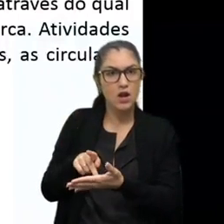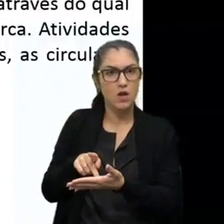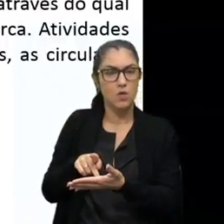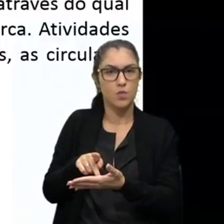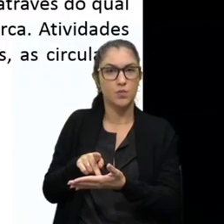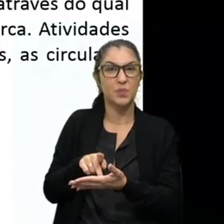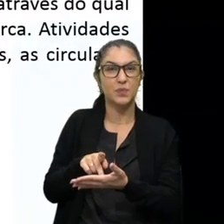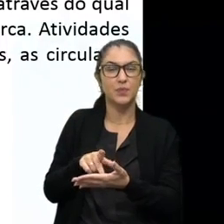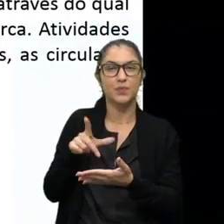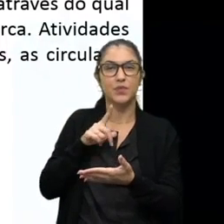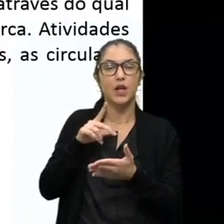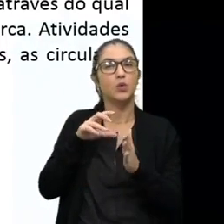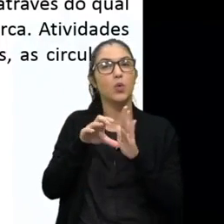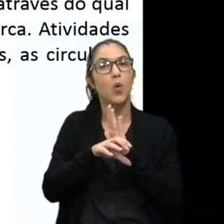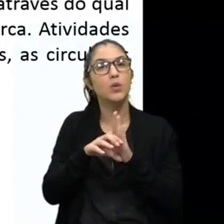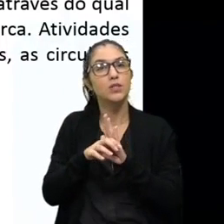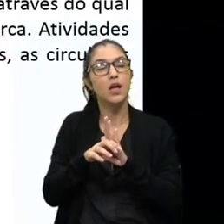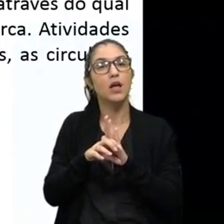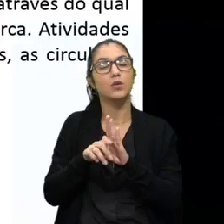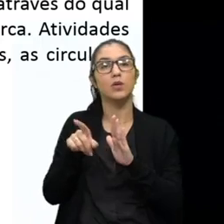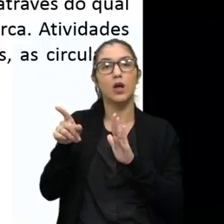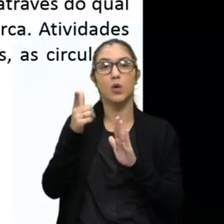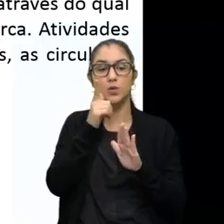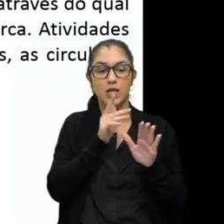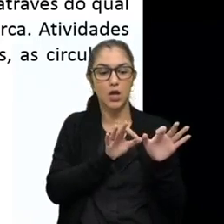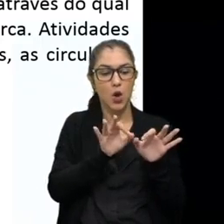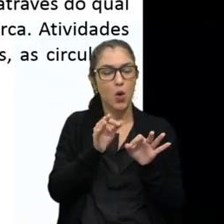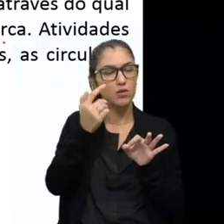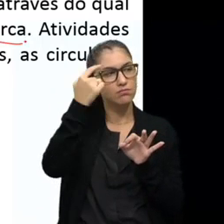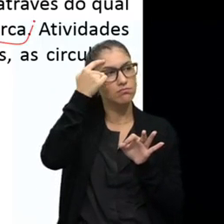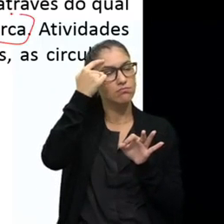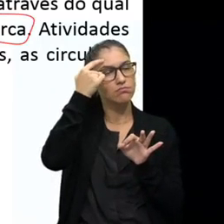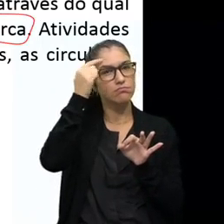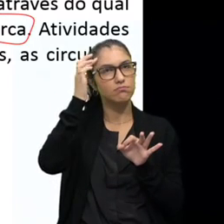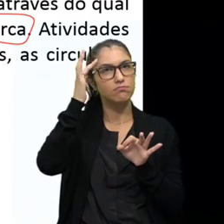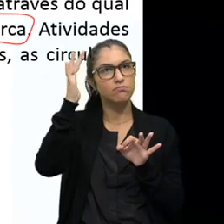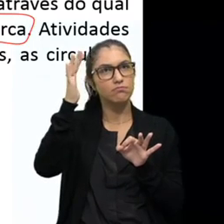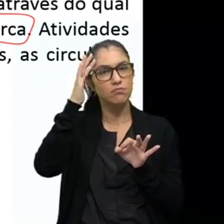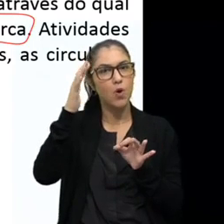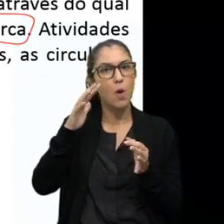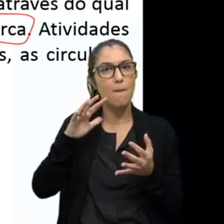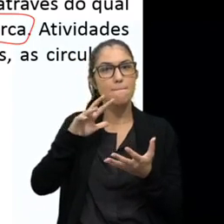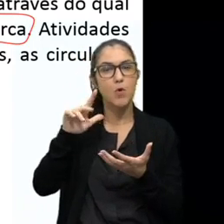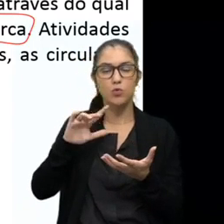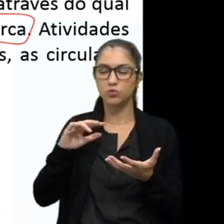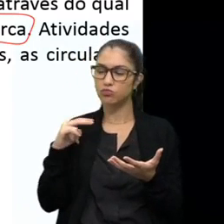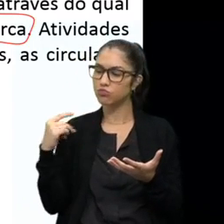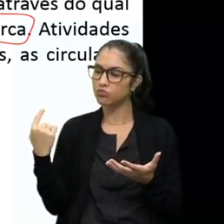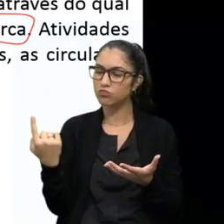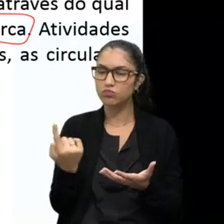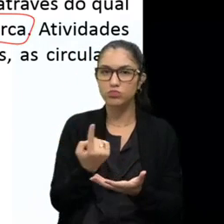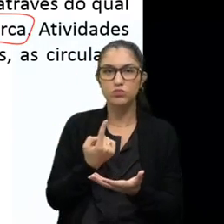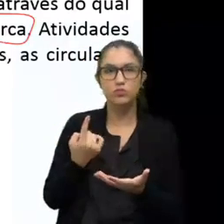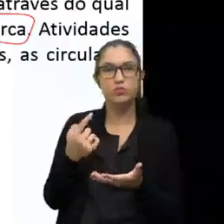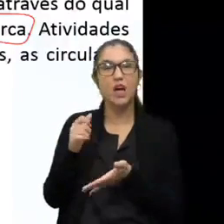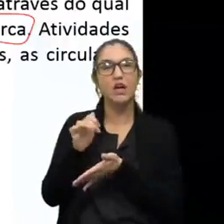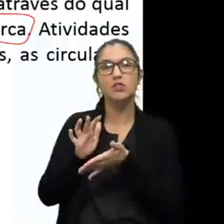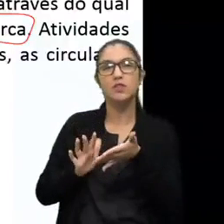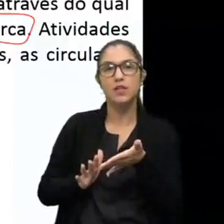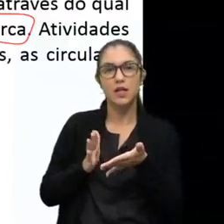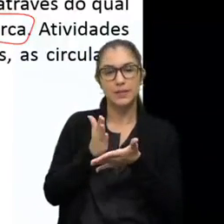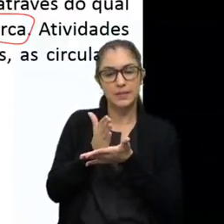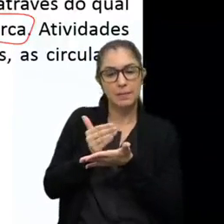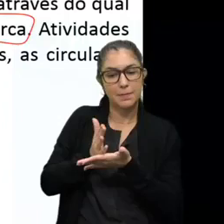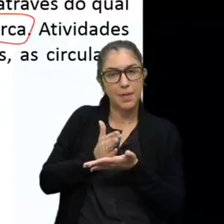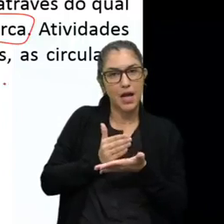isso, formando conceitos através do qual ela organiza mentalmente o mundo que a cerca. Atividades como separar